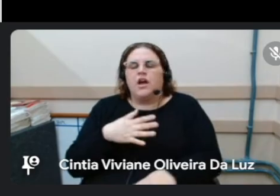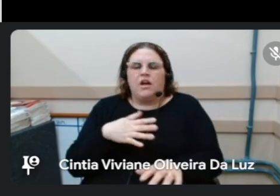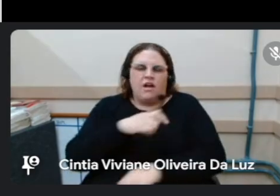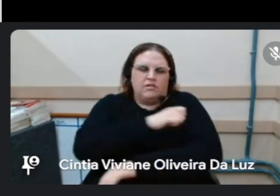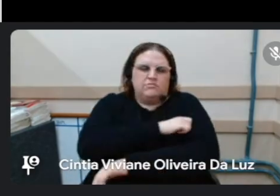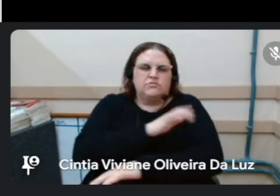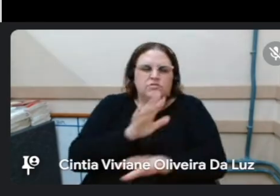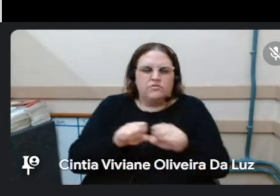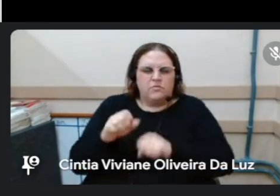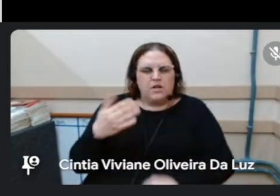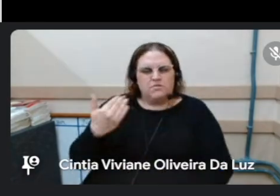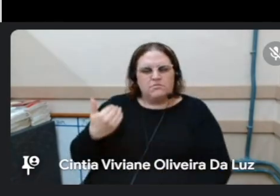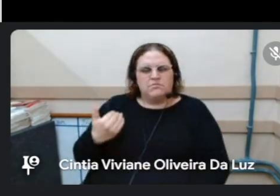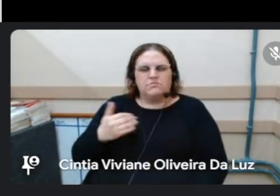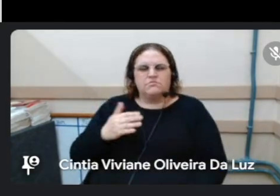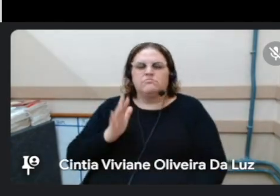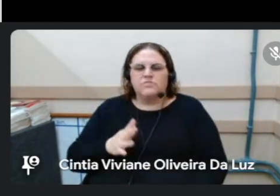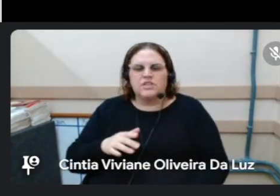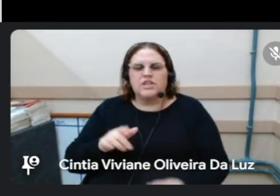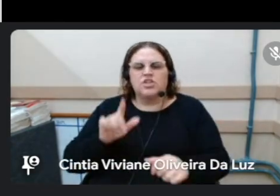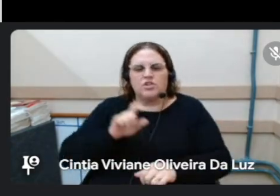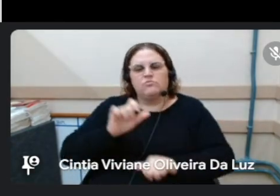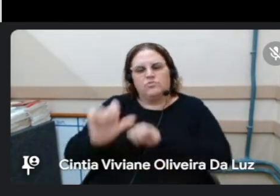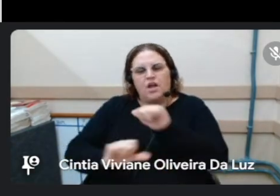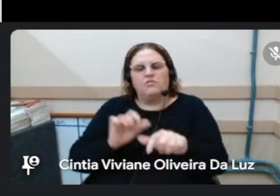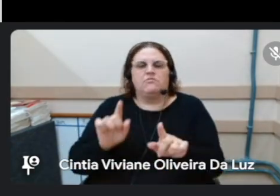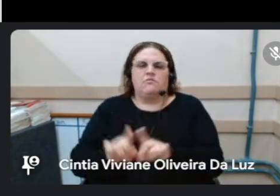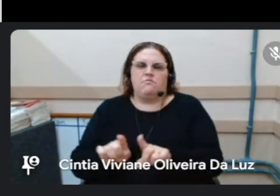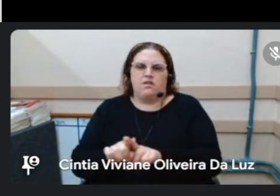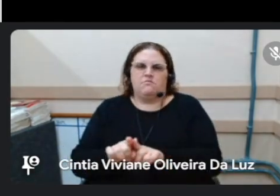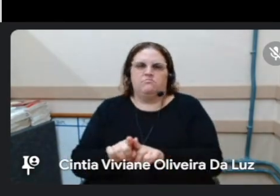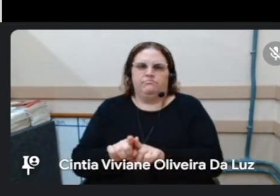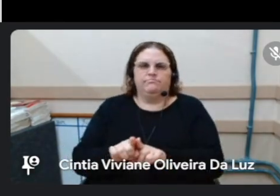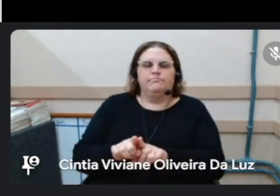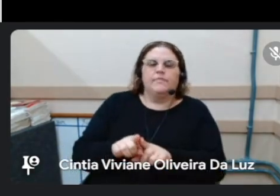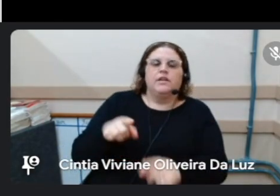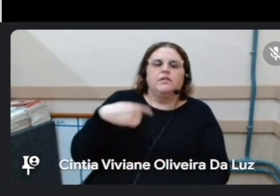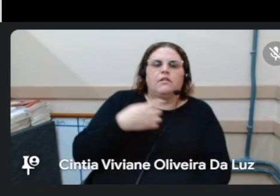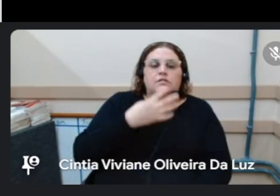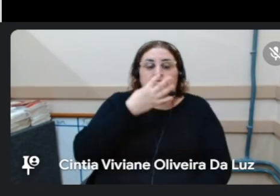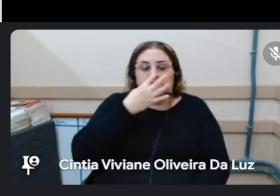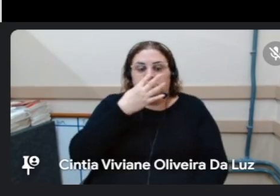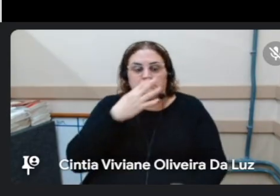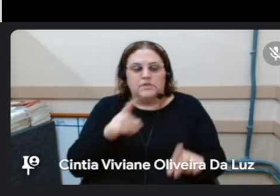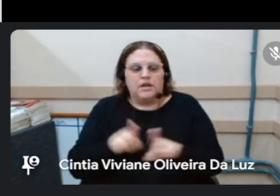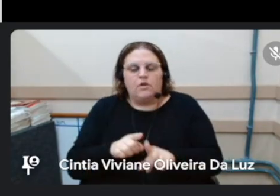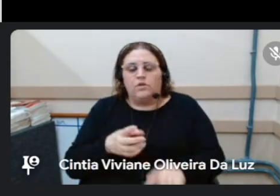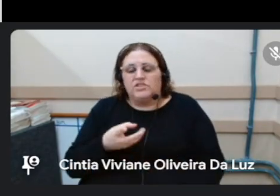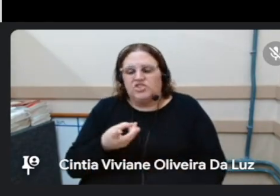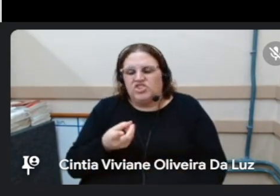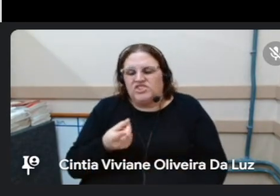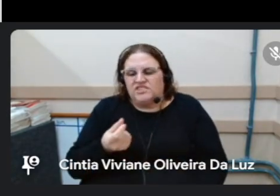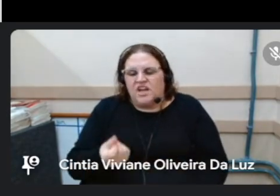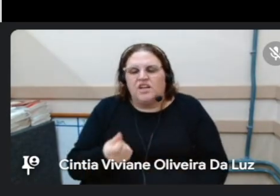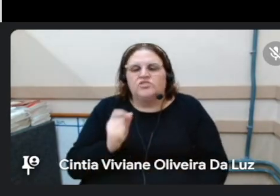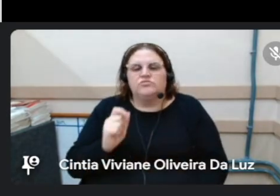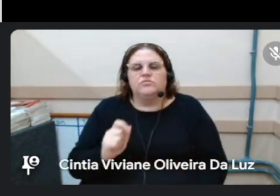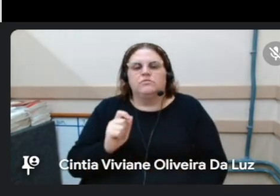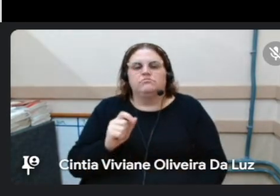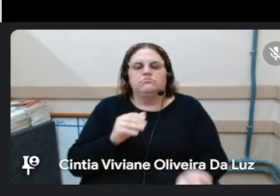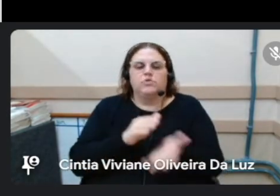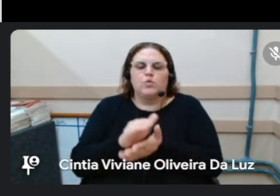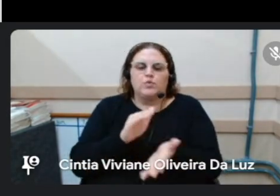né a gente inclusive se se impressiona com a quantidade de produção musical